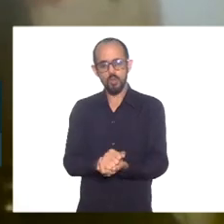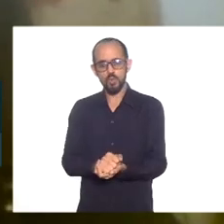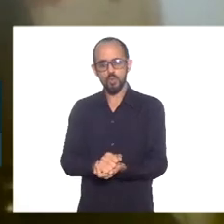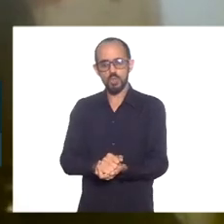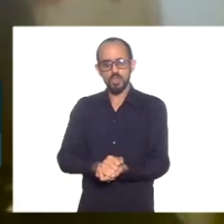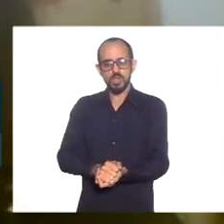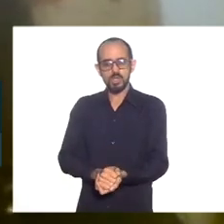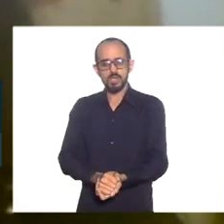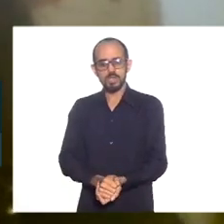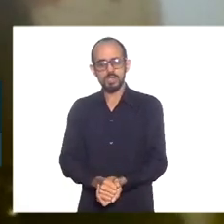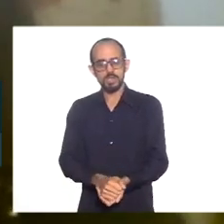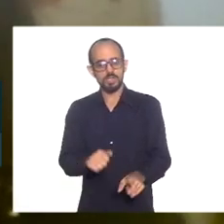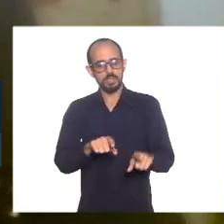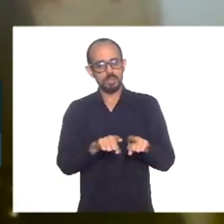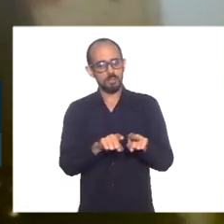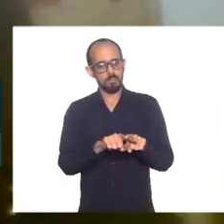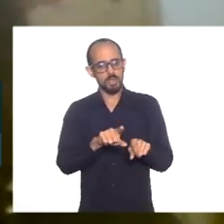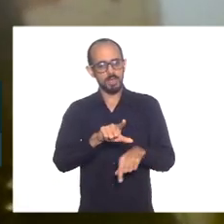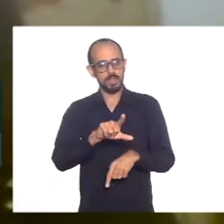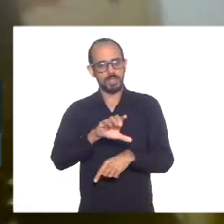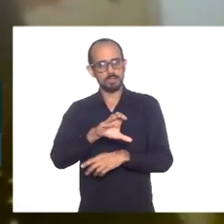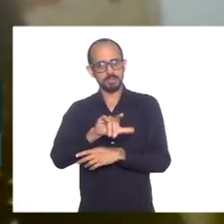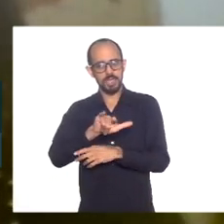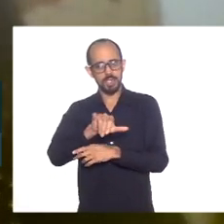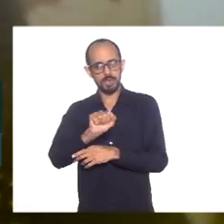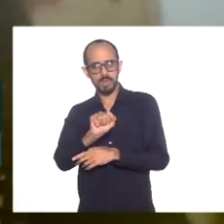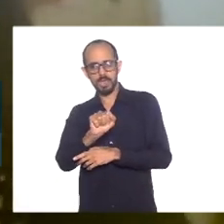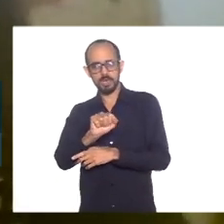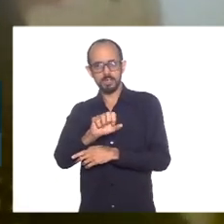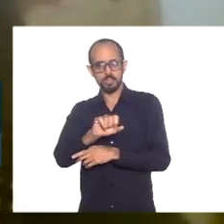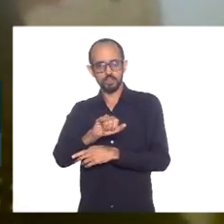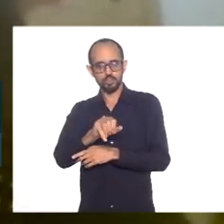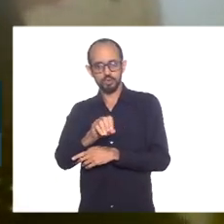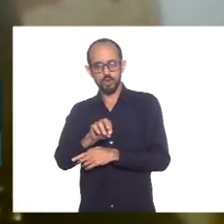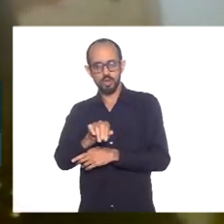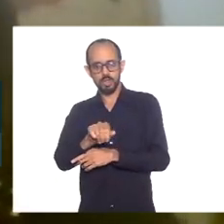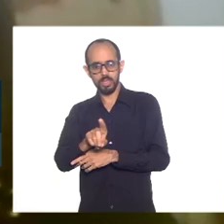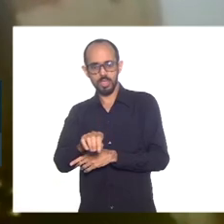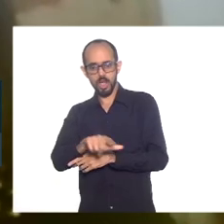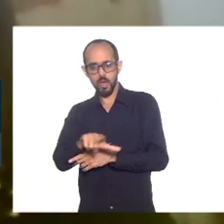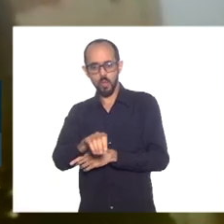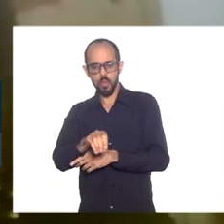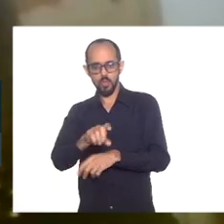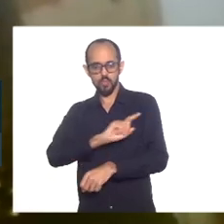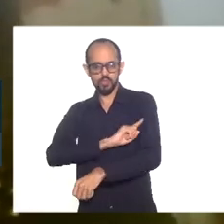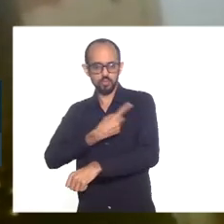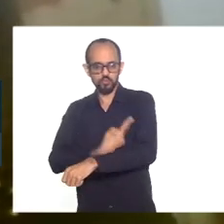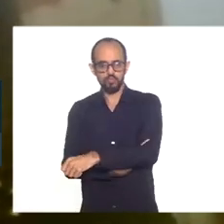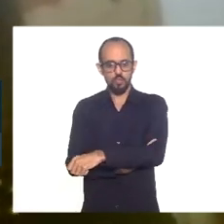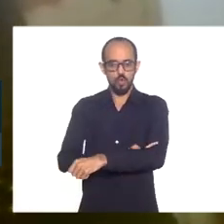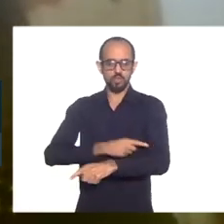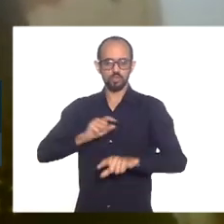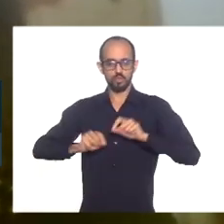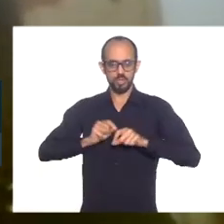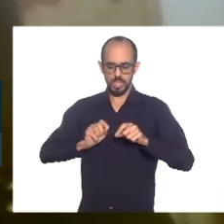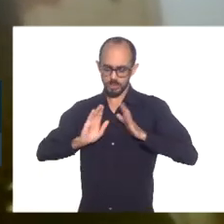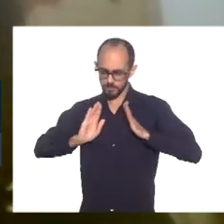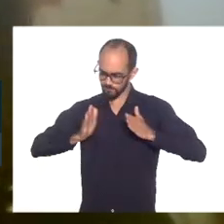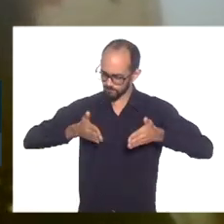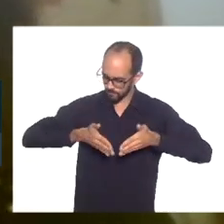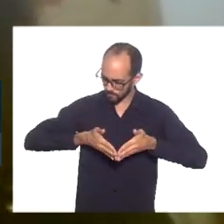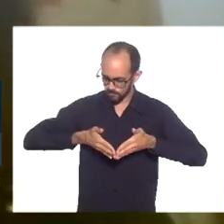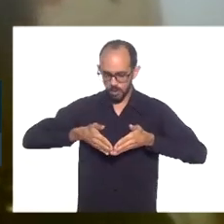da deputada Célia Jordão, um verdadeiro esforço de convergência em prol